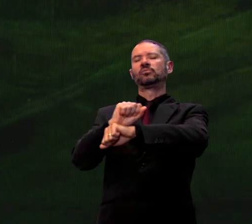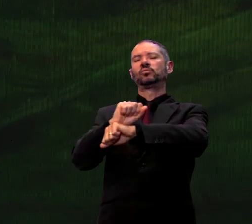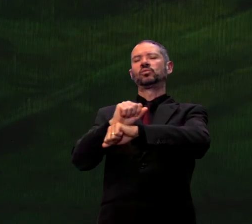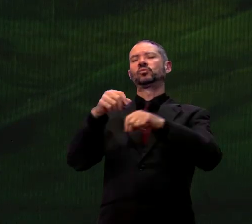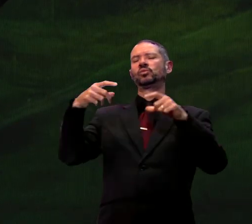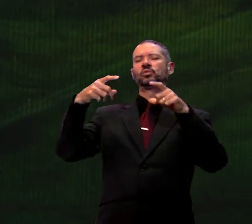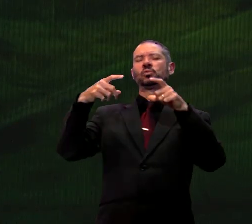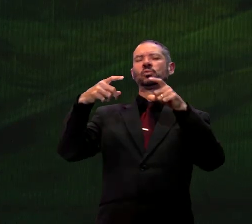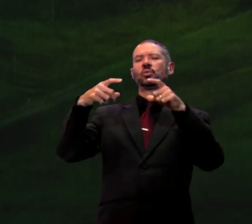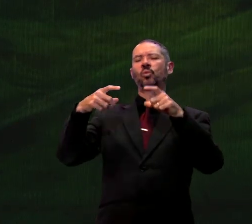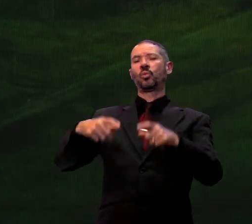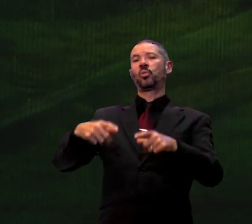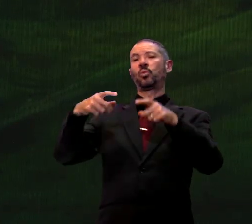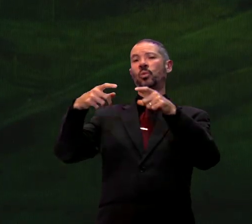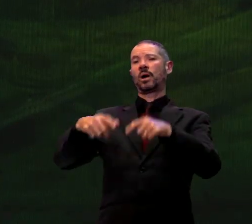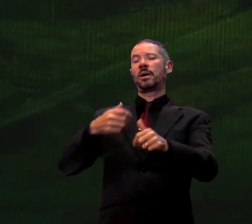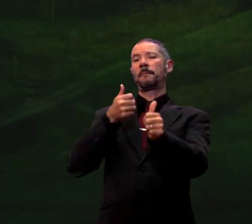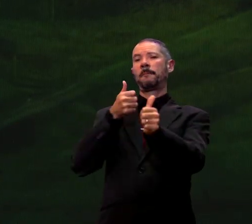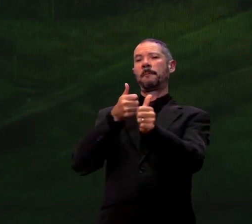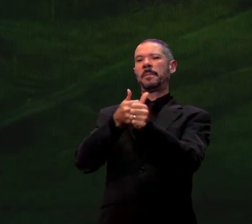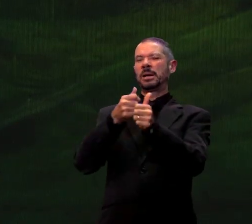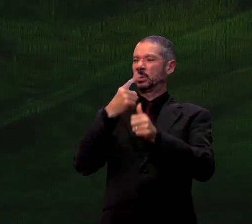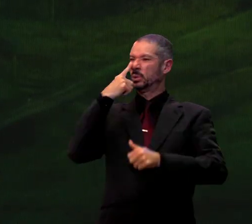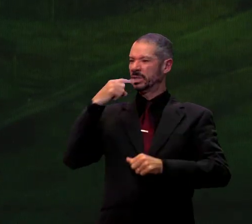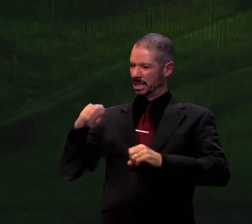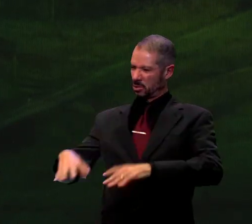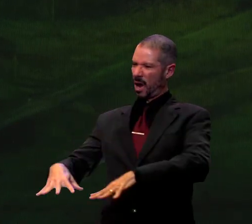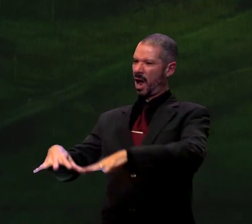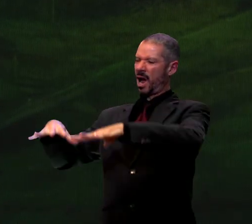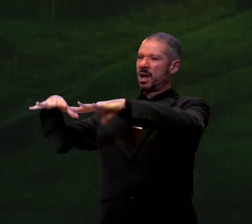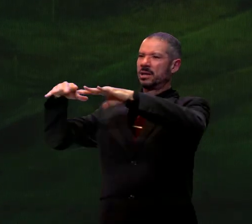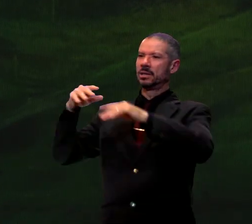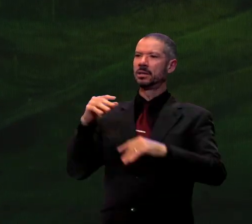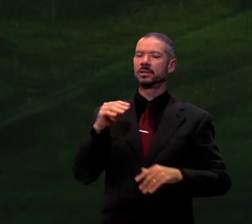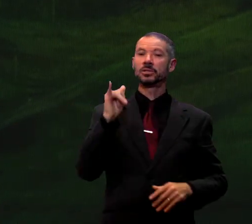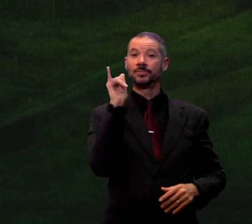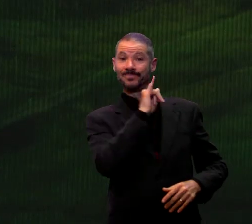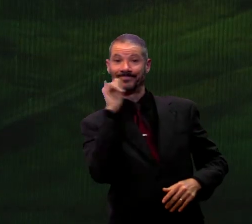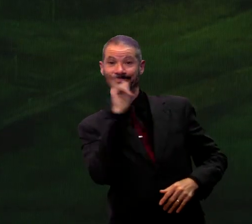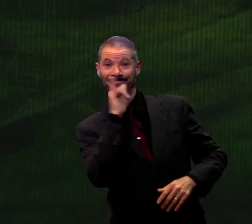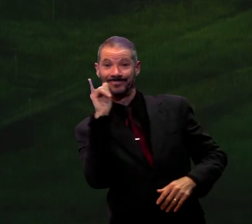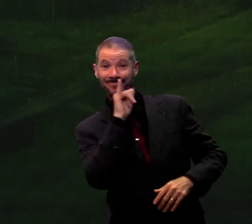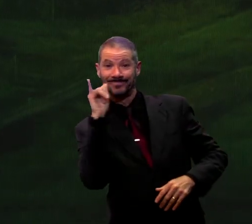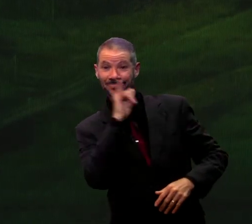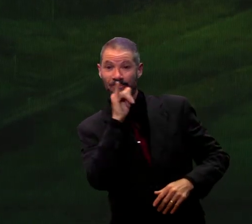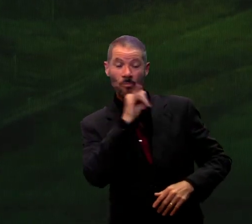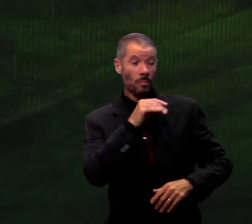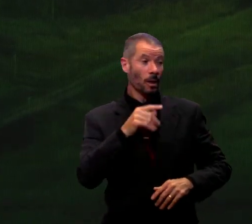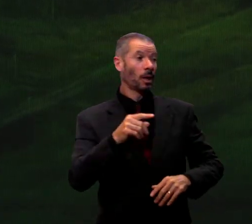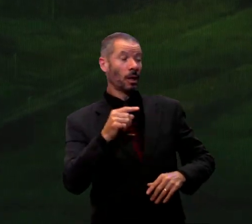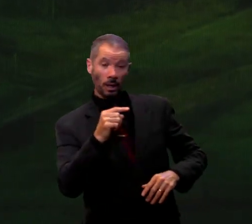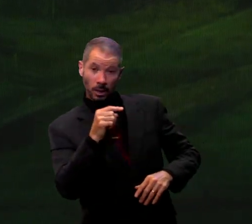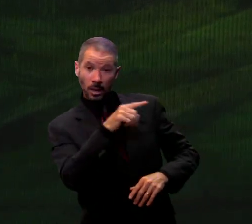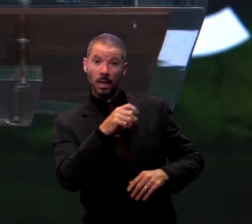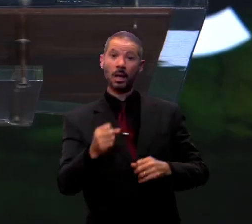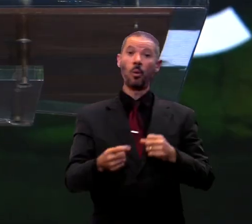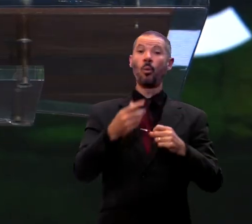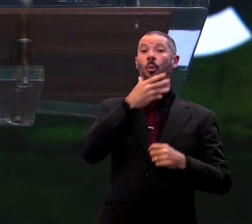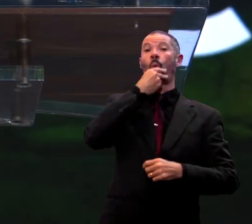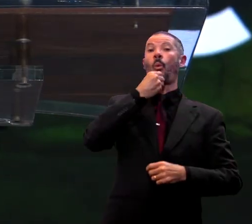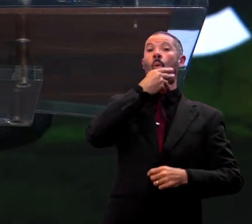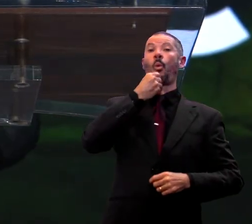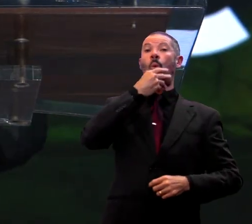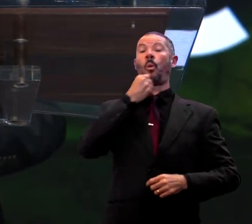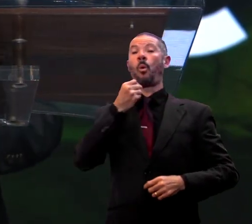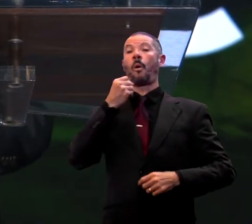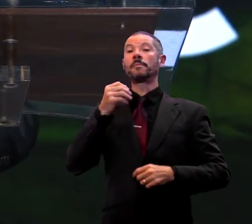num lugar ermo, lá perto de um lixão de Santa Felicidade. E ali, um dos assaltantes ficou